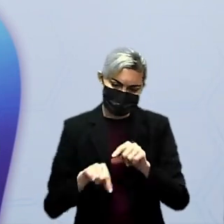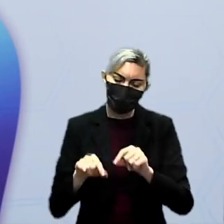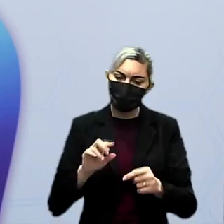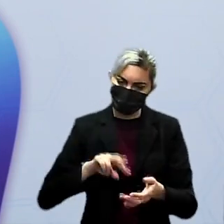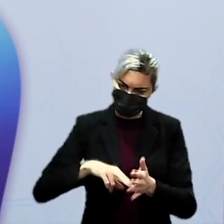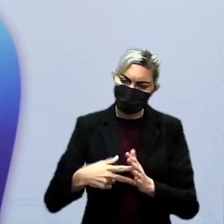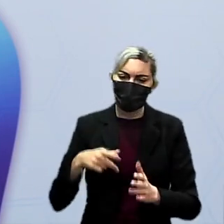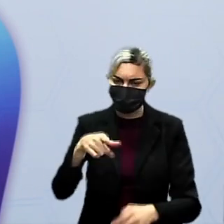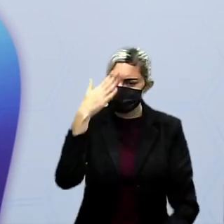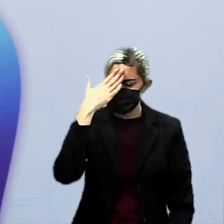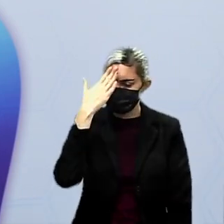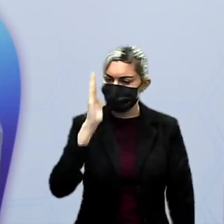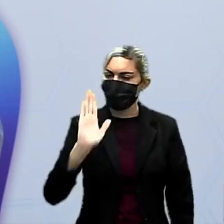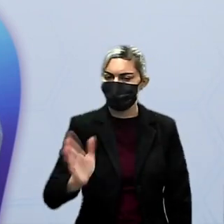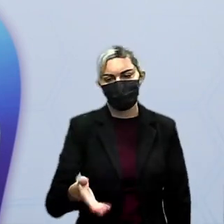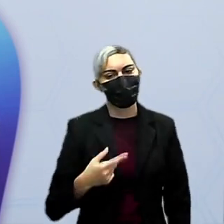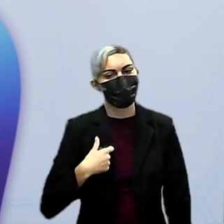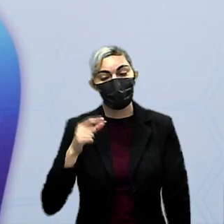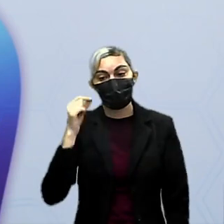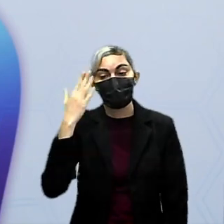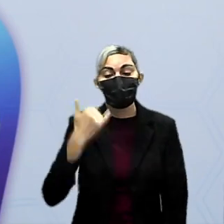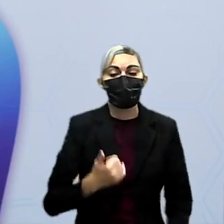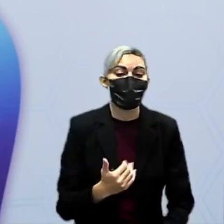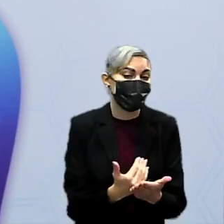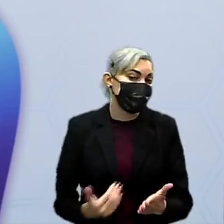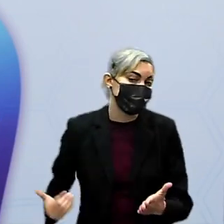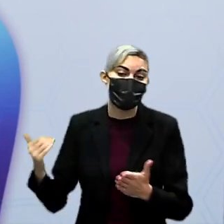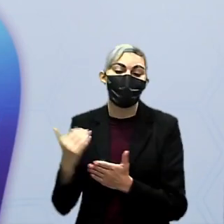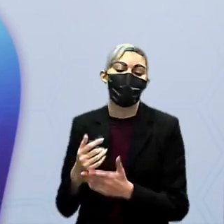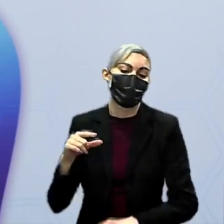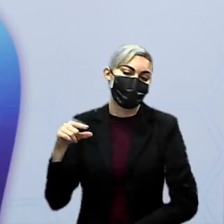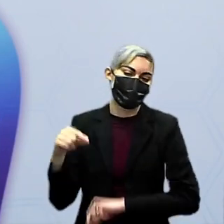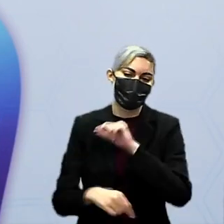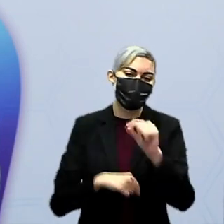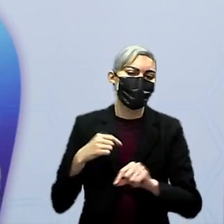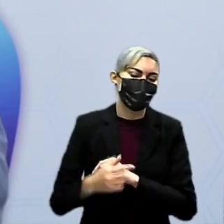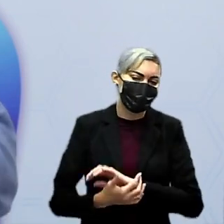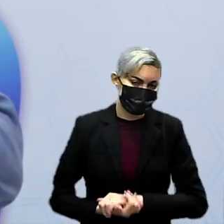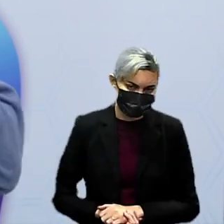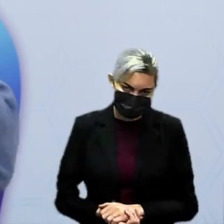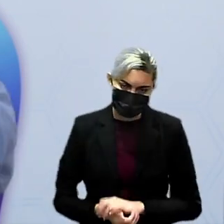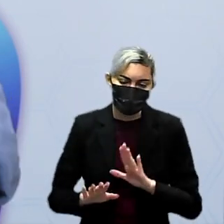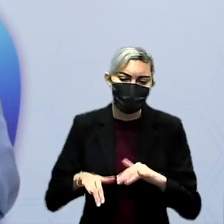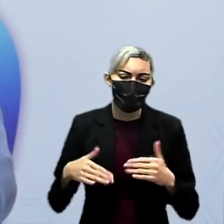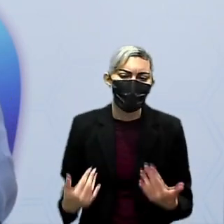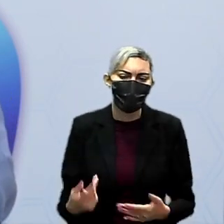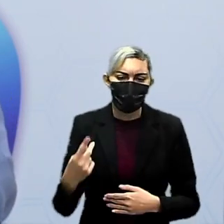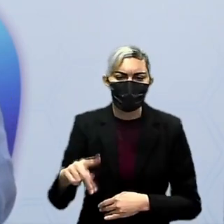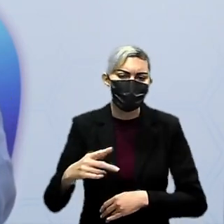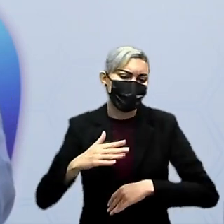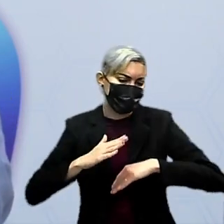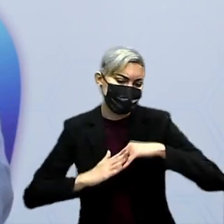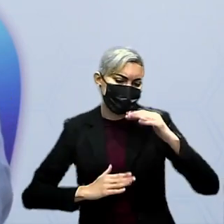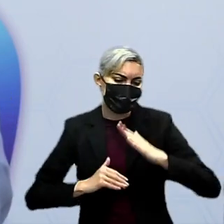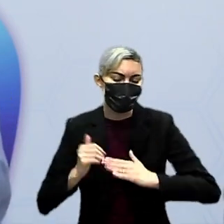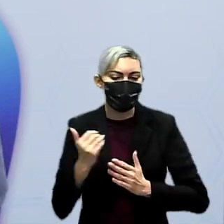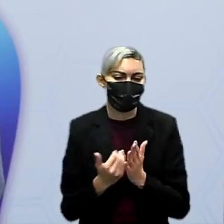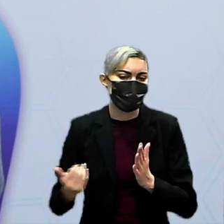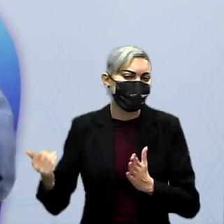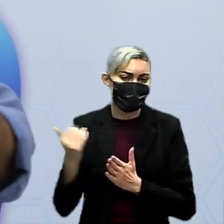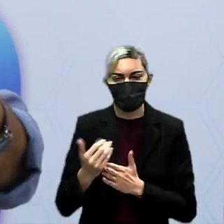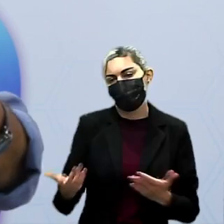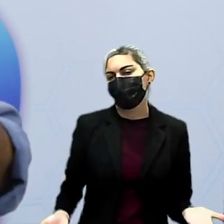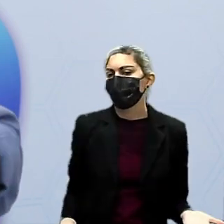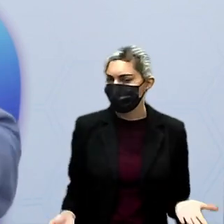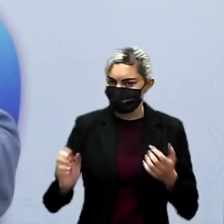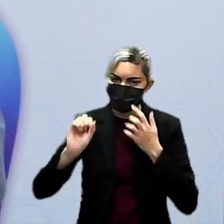você já sabe disso. Eu quero saber o que é que você sabe a mais do que isso, né? Quais são as suas habilidades adicionais? Então